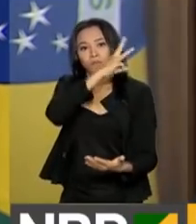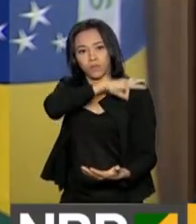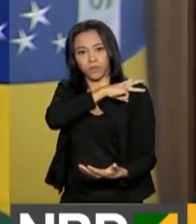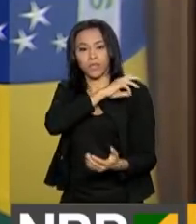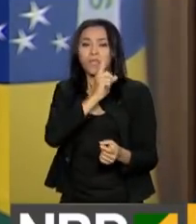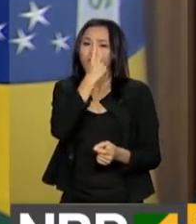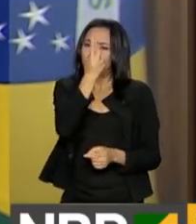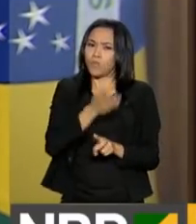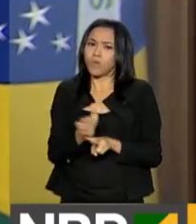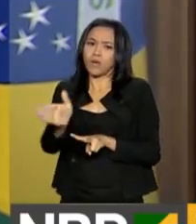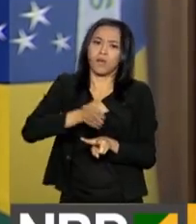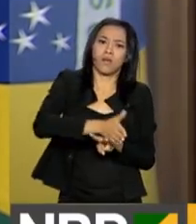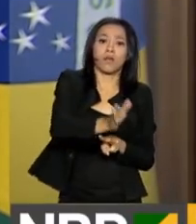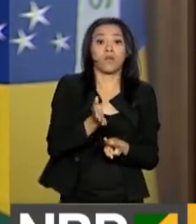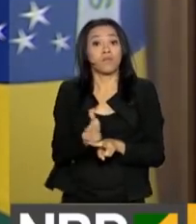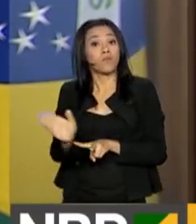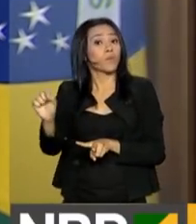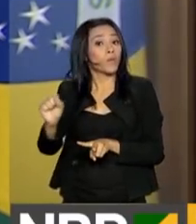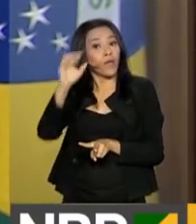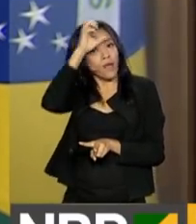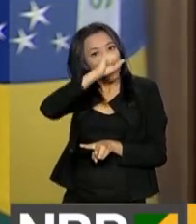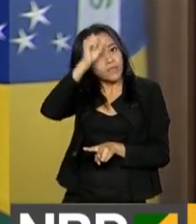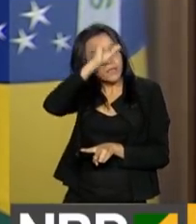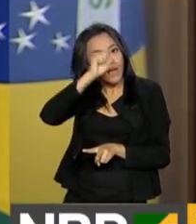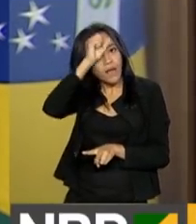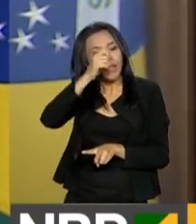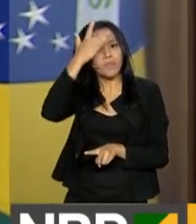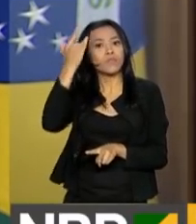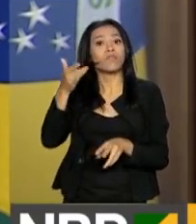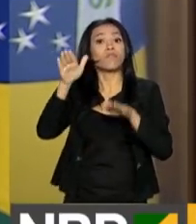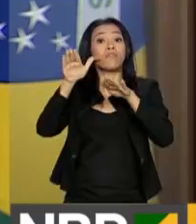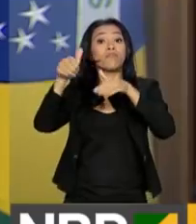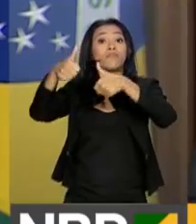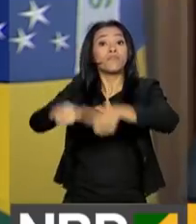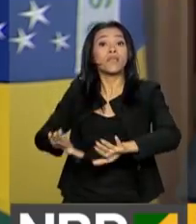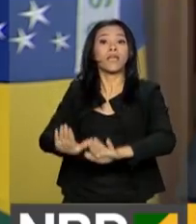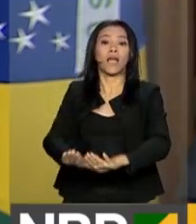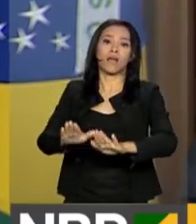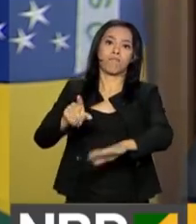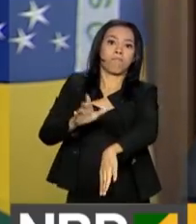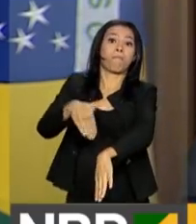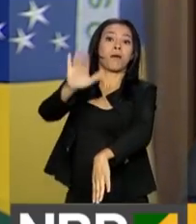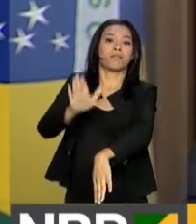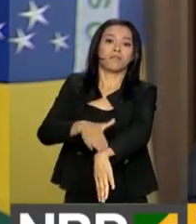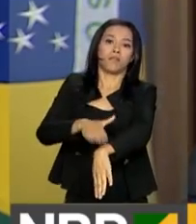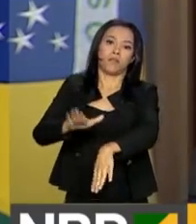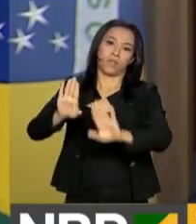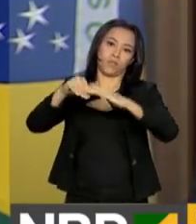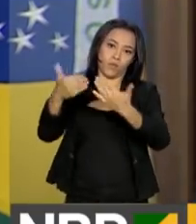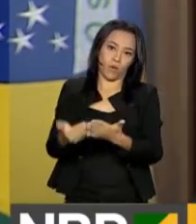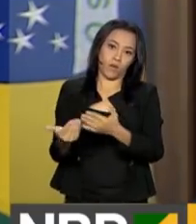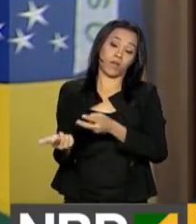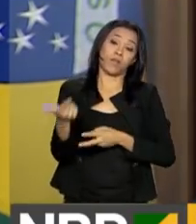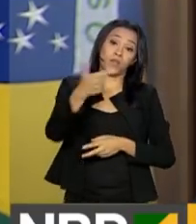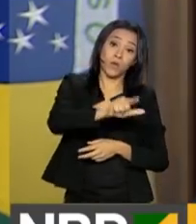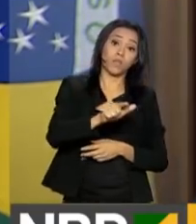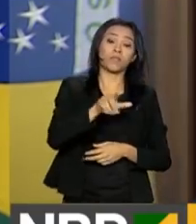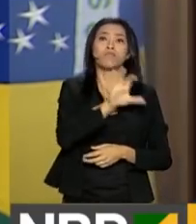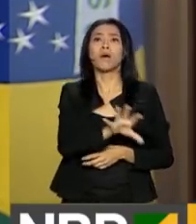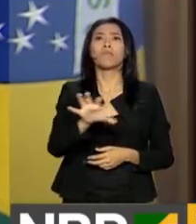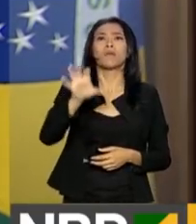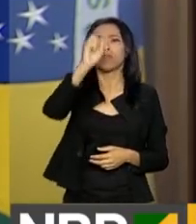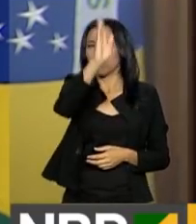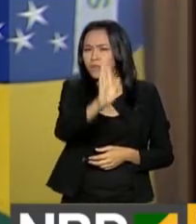vertente que o aprendizado pessoal vai ficar mais tempo na escola mas outra vertente social porque em muitas partes do país as